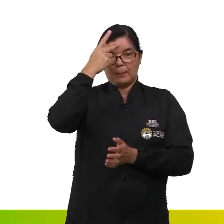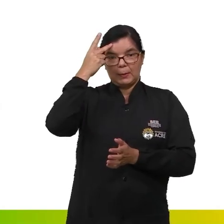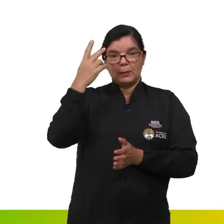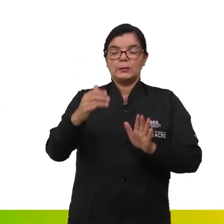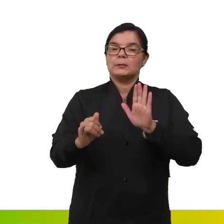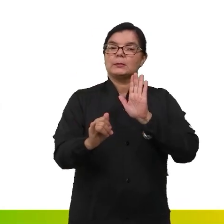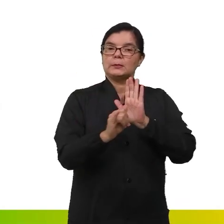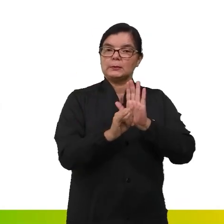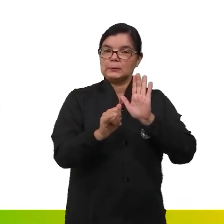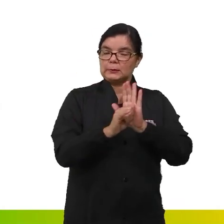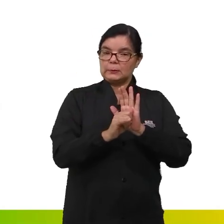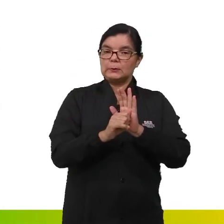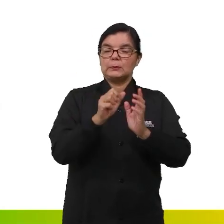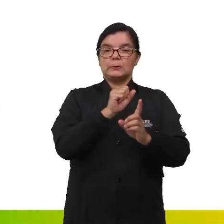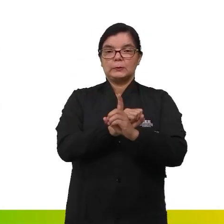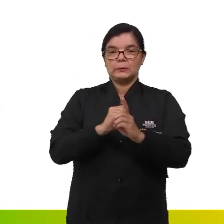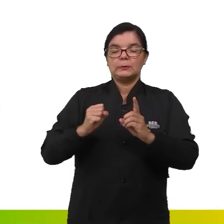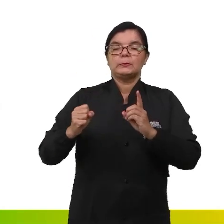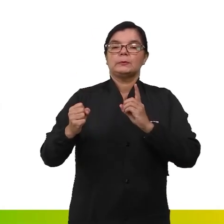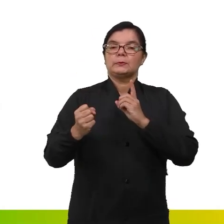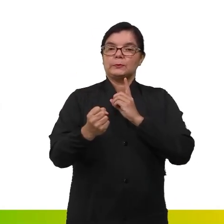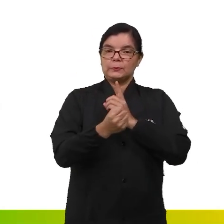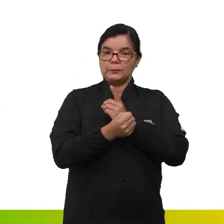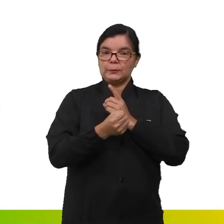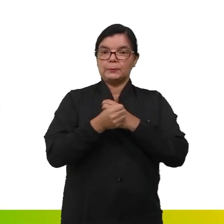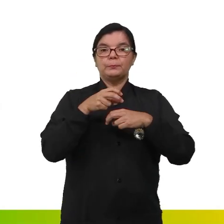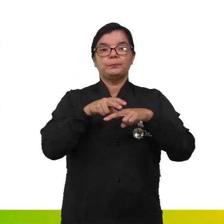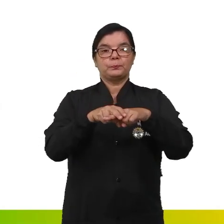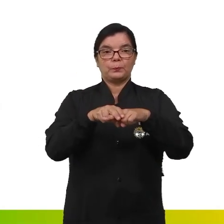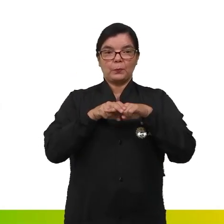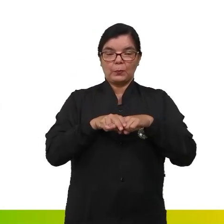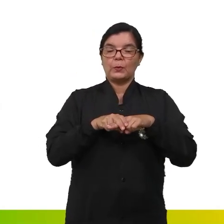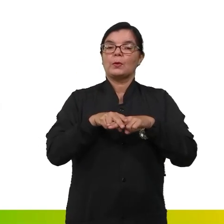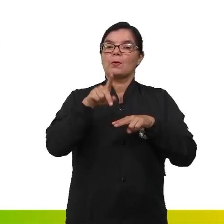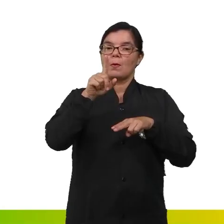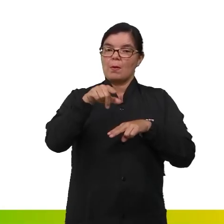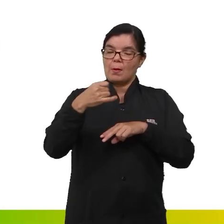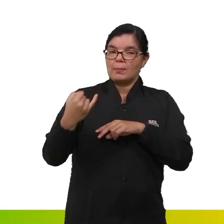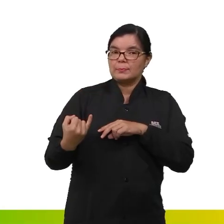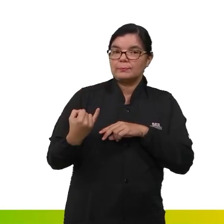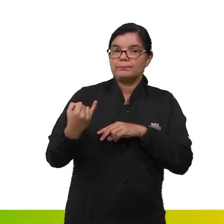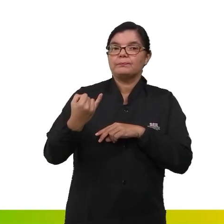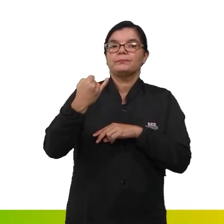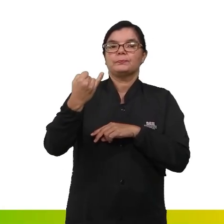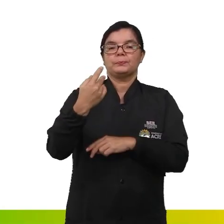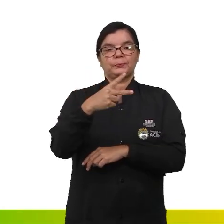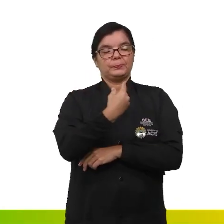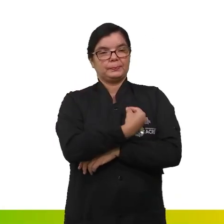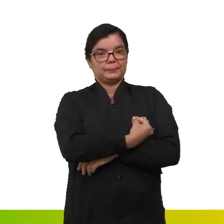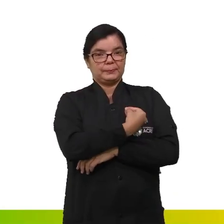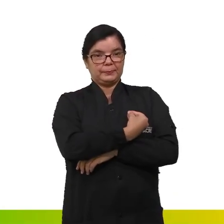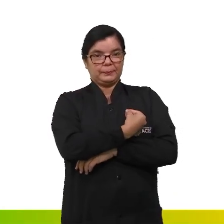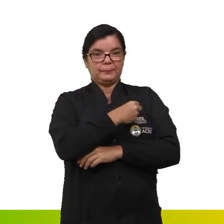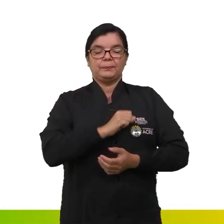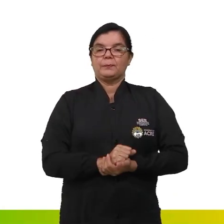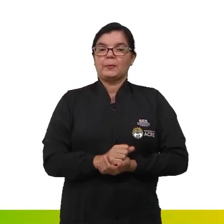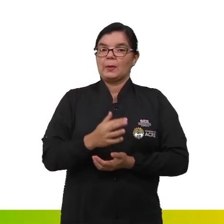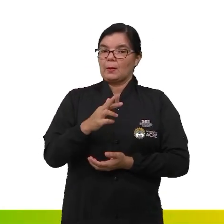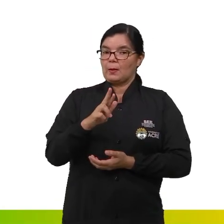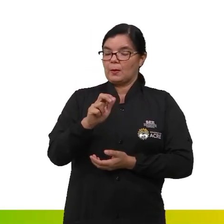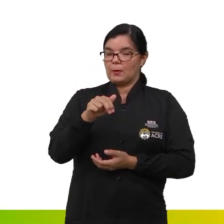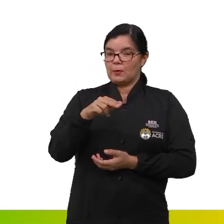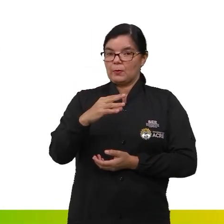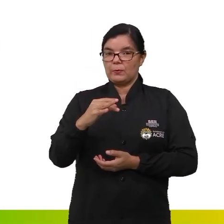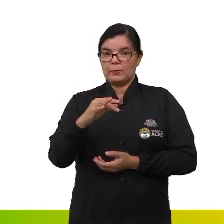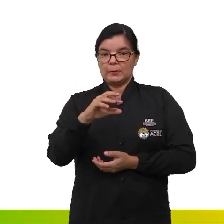sua identidade e a sua experiência social e, por isso, é um dado essencial na sua vida,